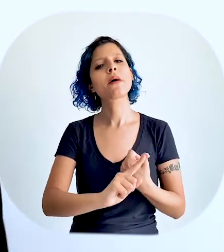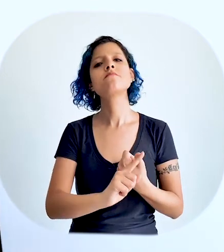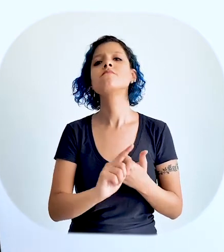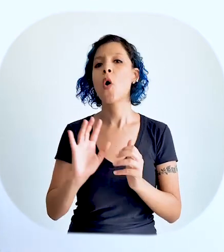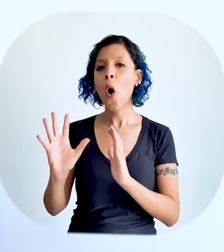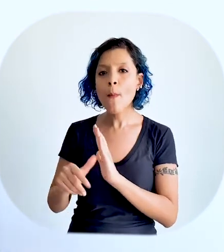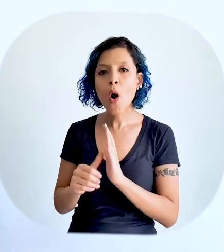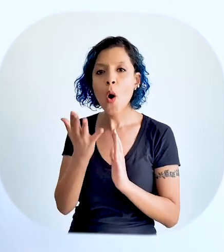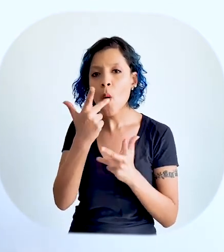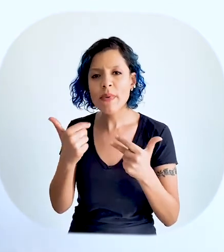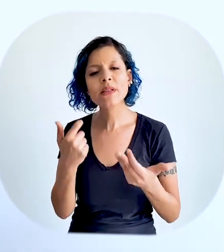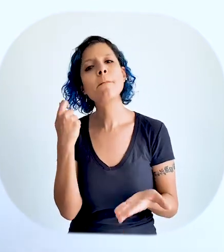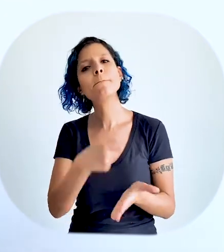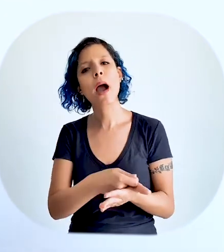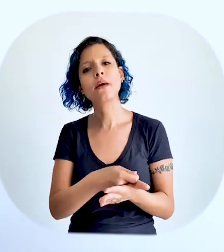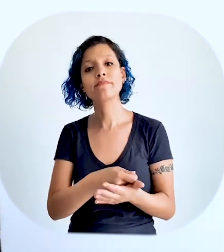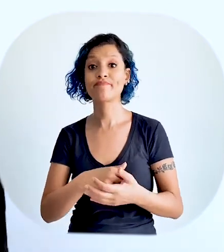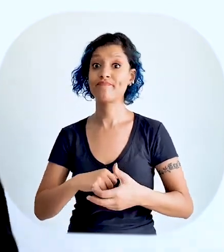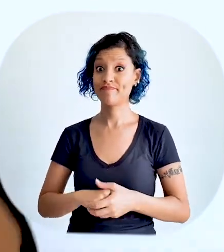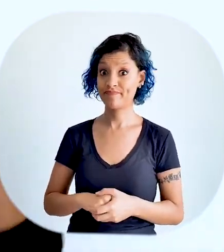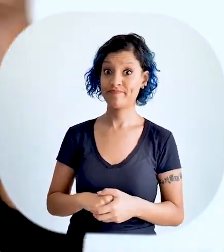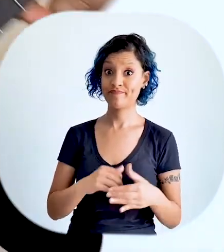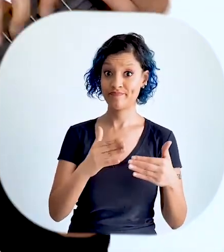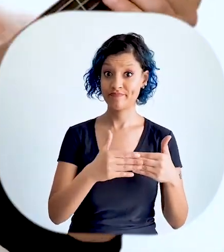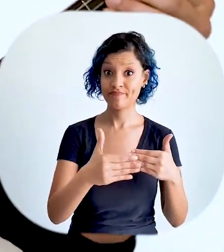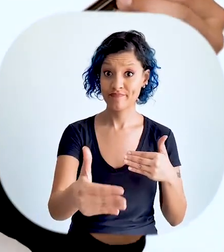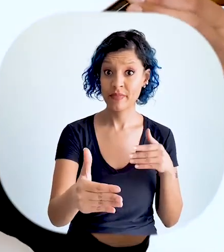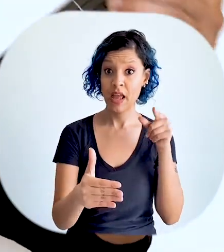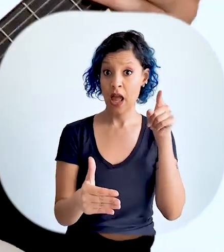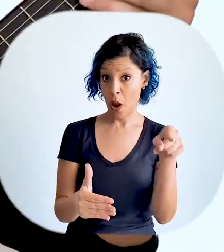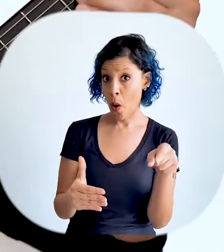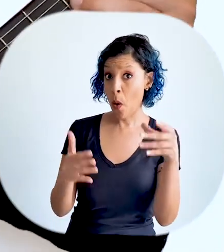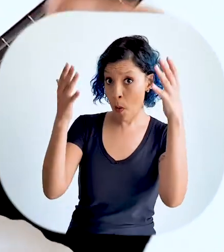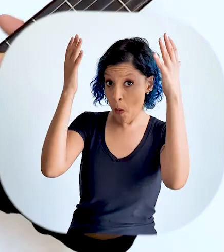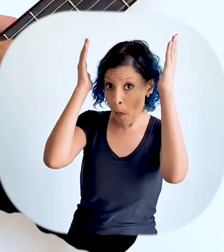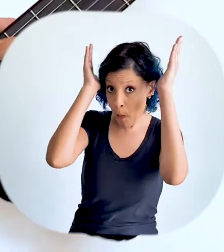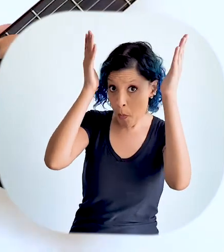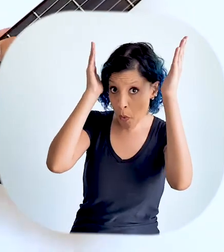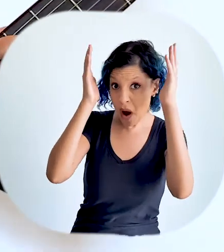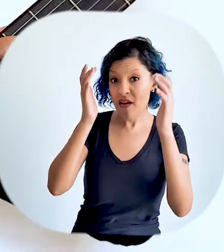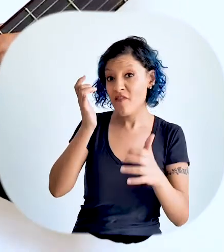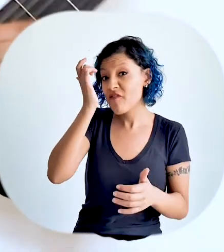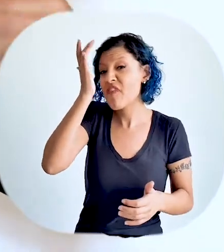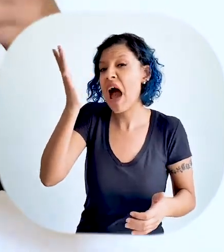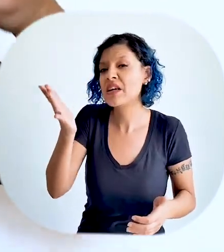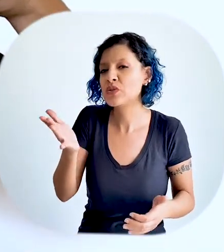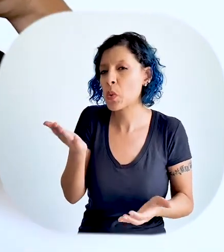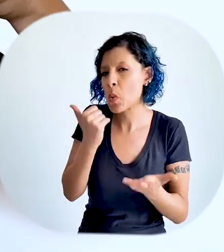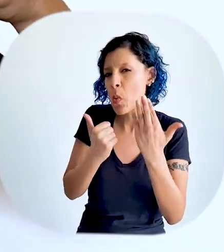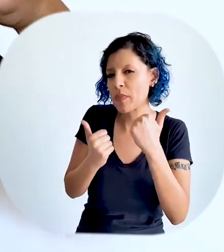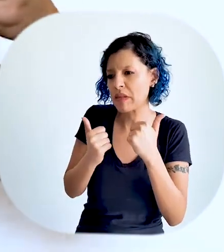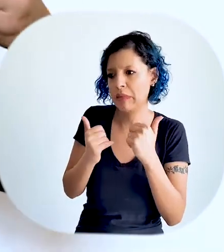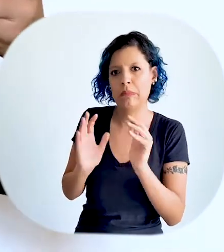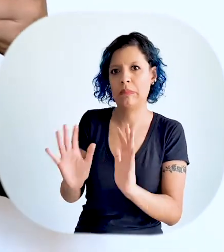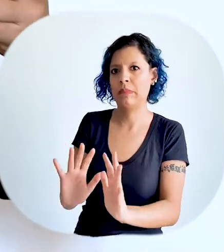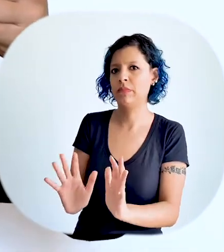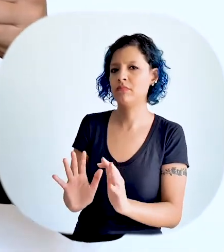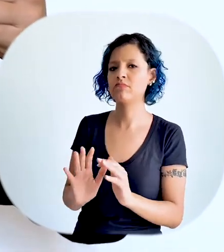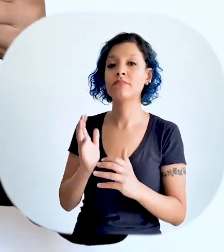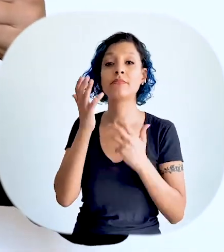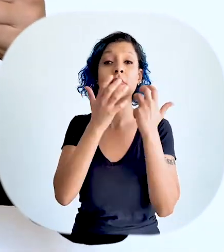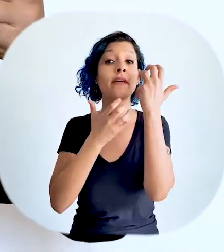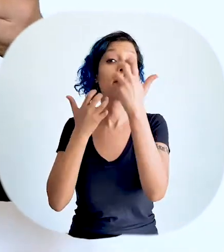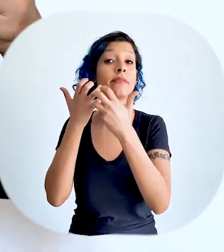roubado. Desde esse dia, o senhor burro nunca mais procura comida fácil. E ele canta assim.